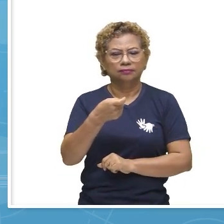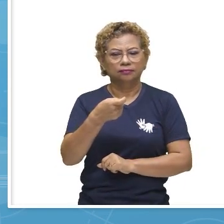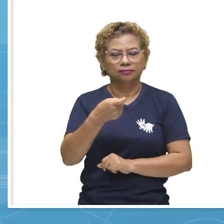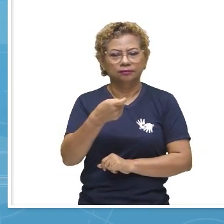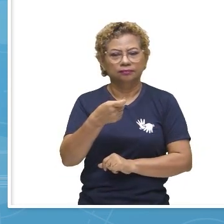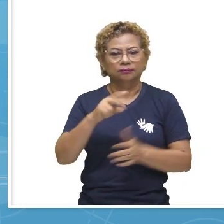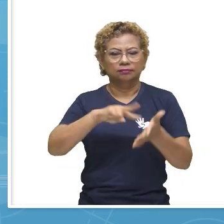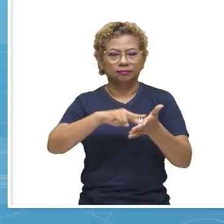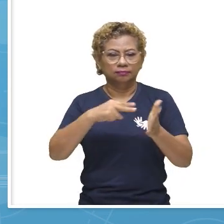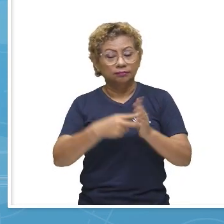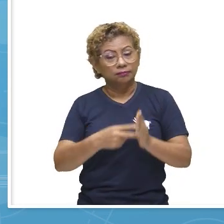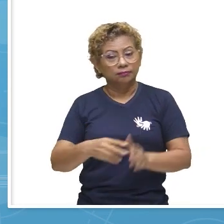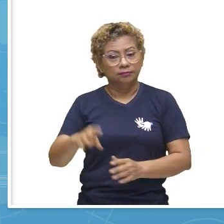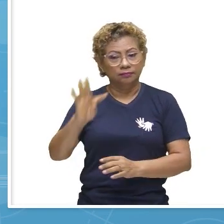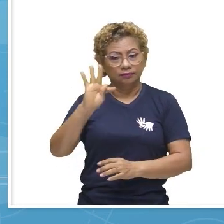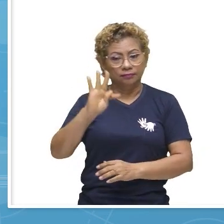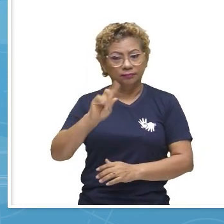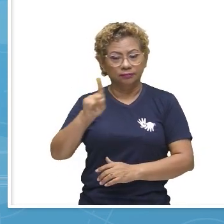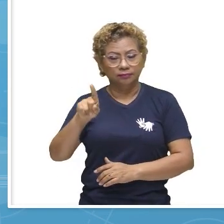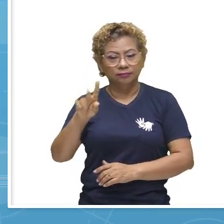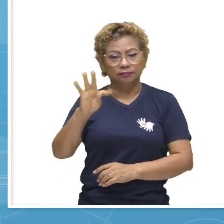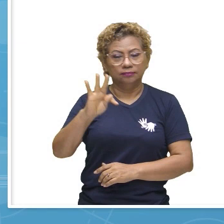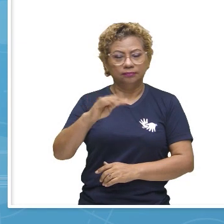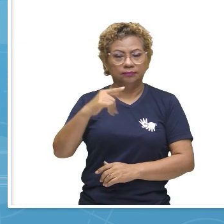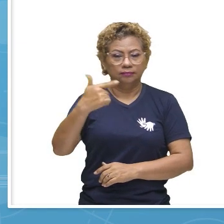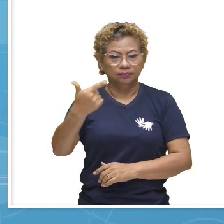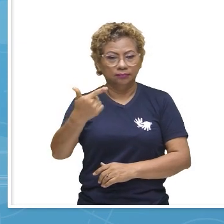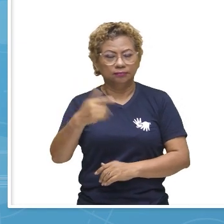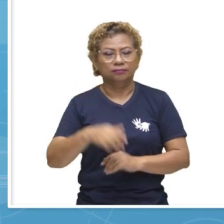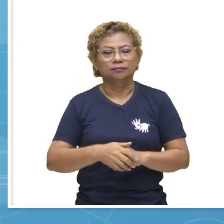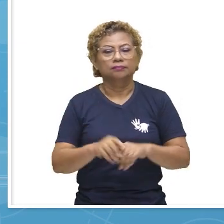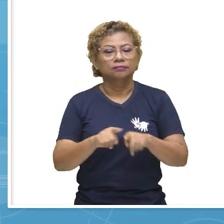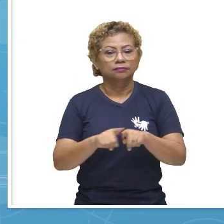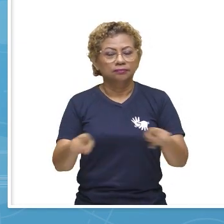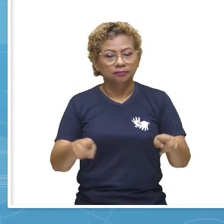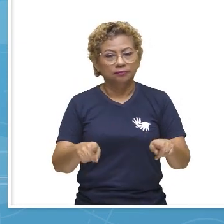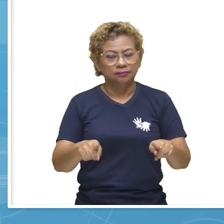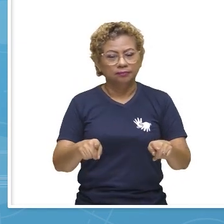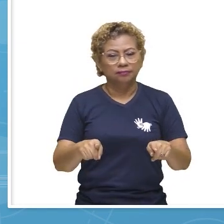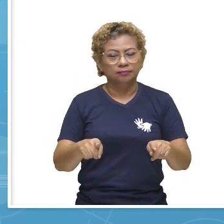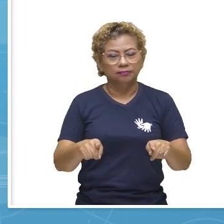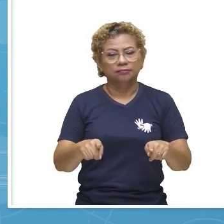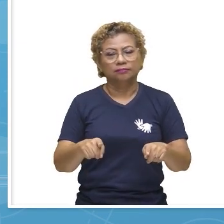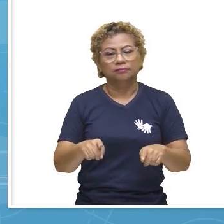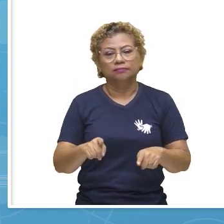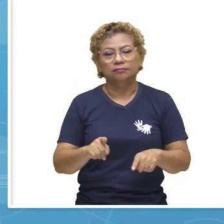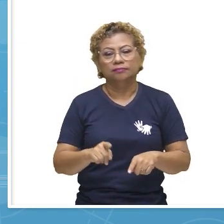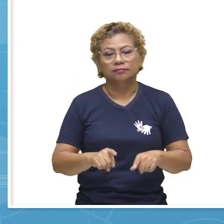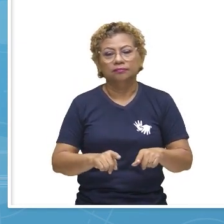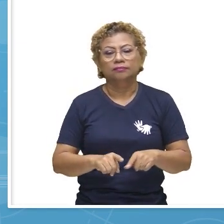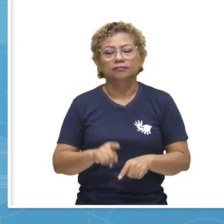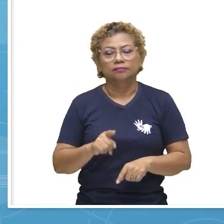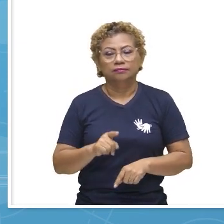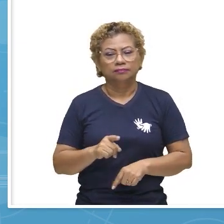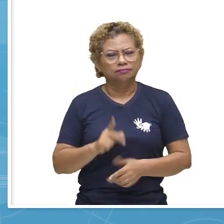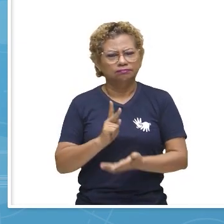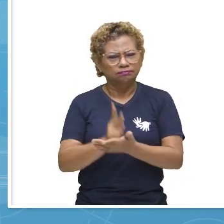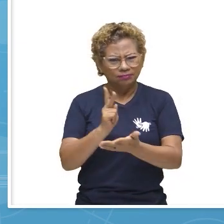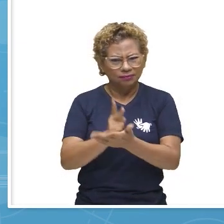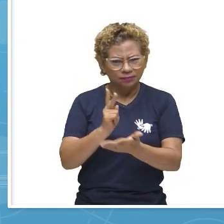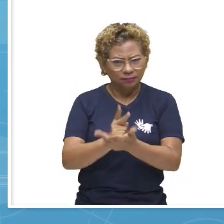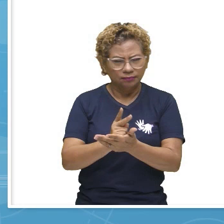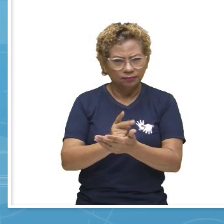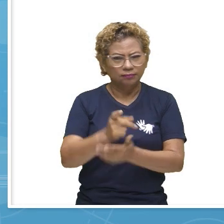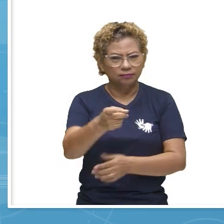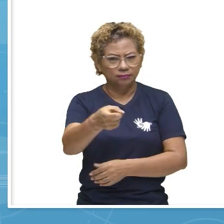Meu T1 e meu T2. Mas normalmente a gente coloca a letra x, mas não esqueça que a gente está se referindo aos dois tempos,